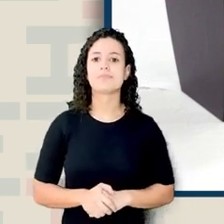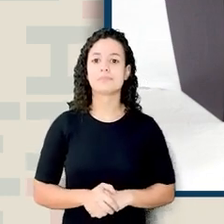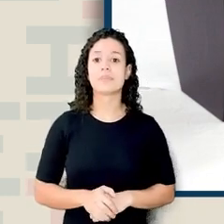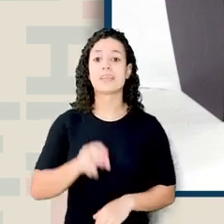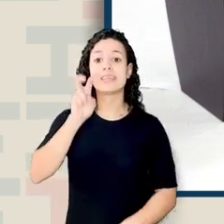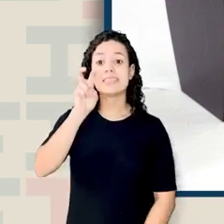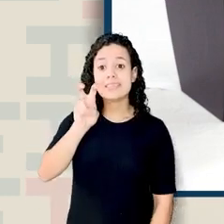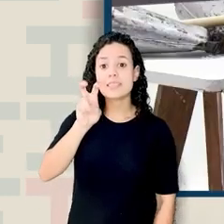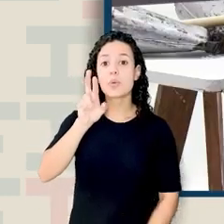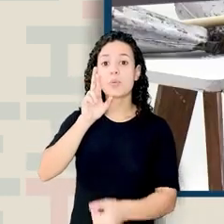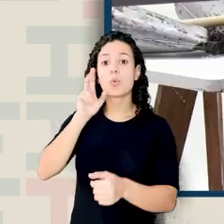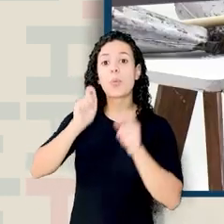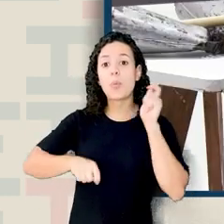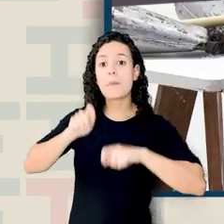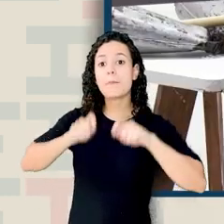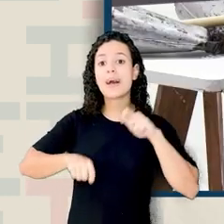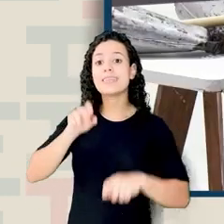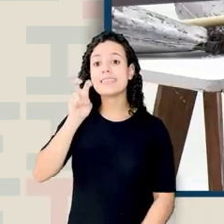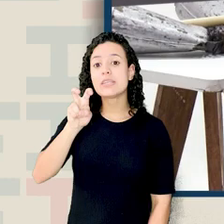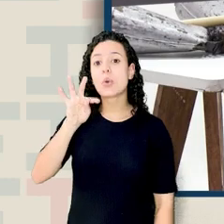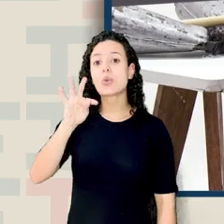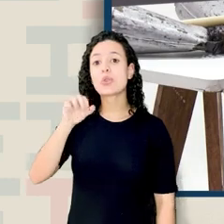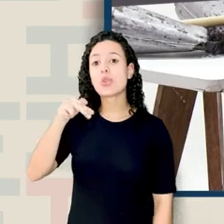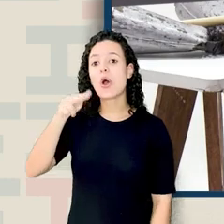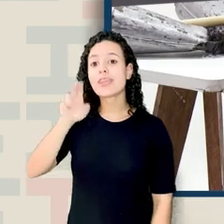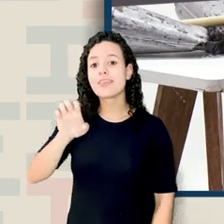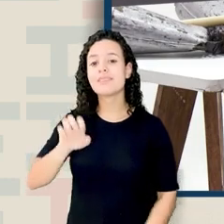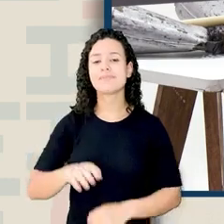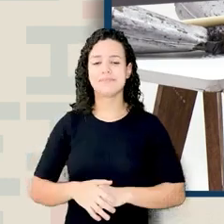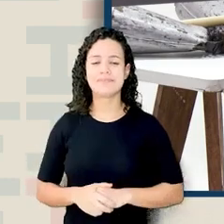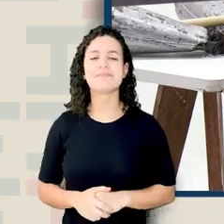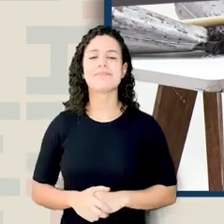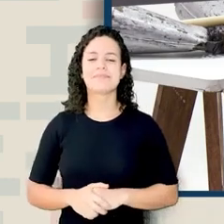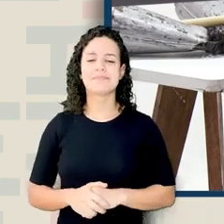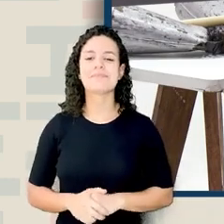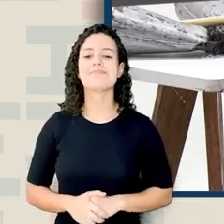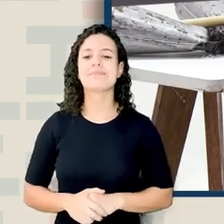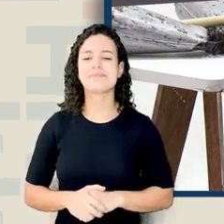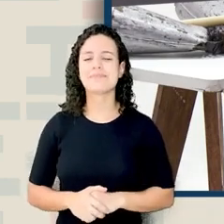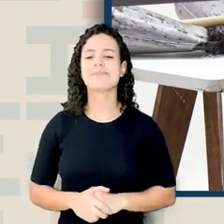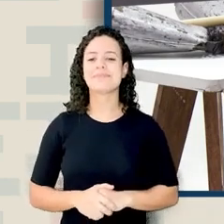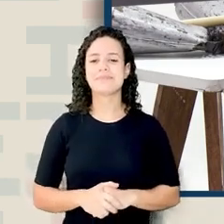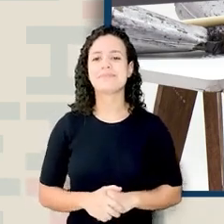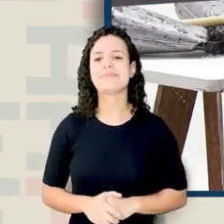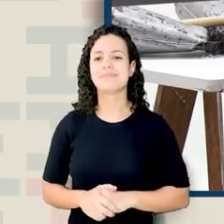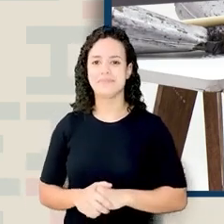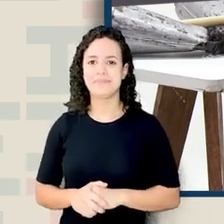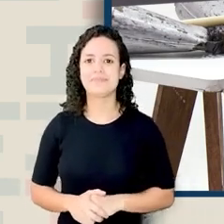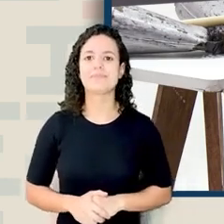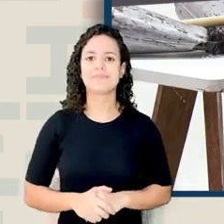5 toques.